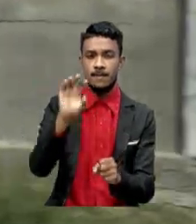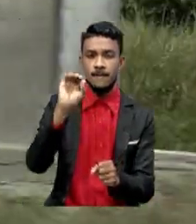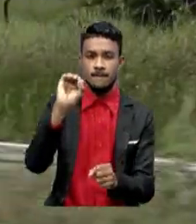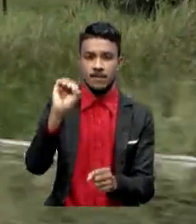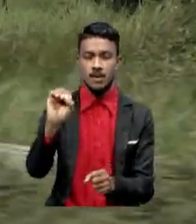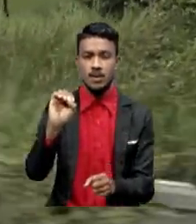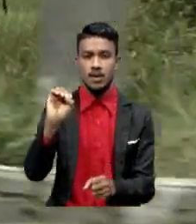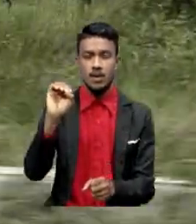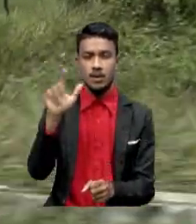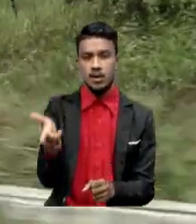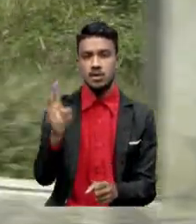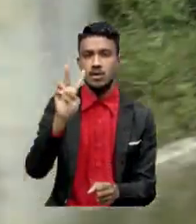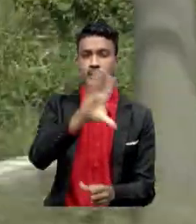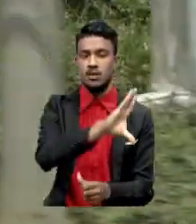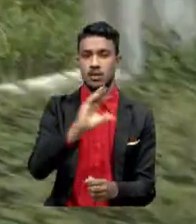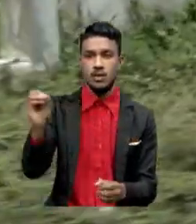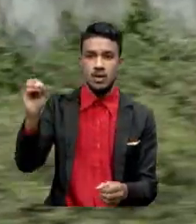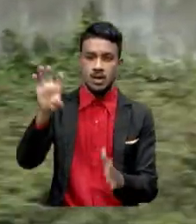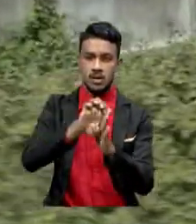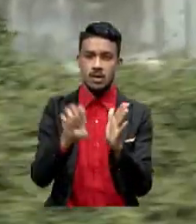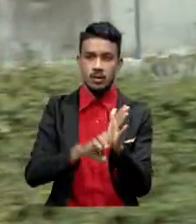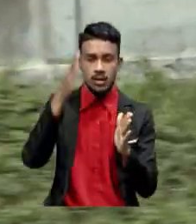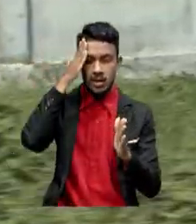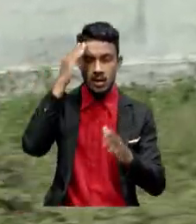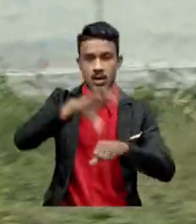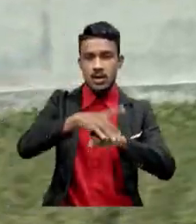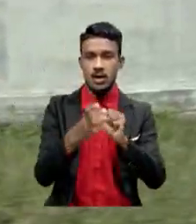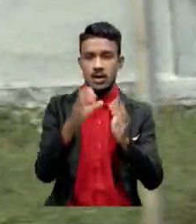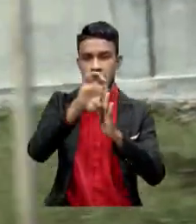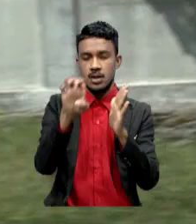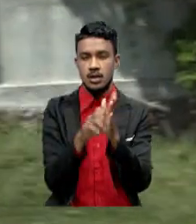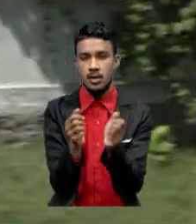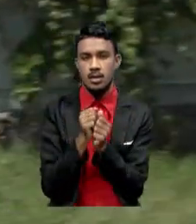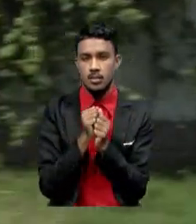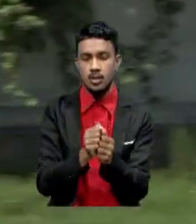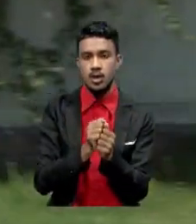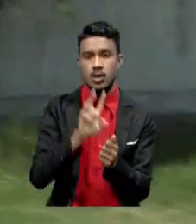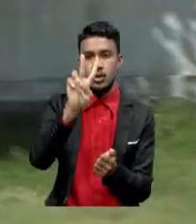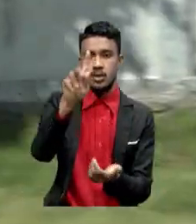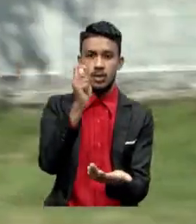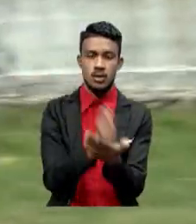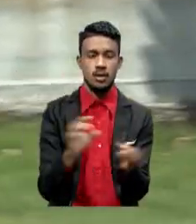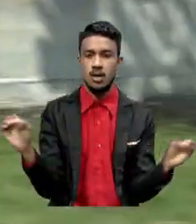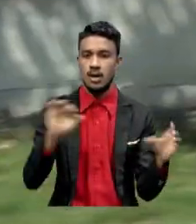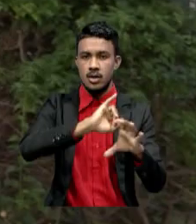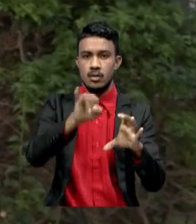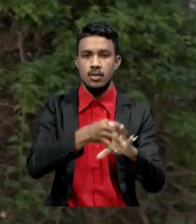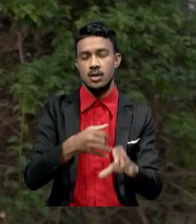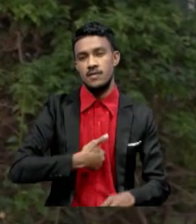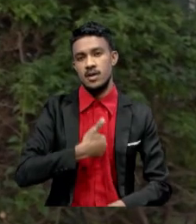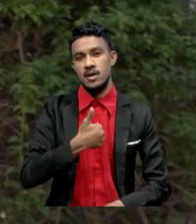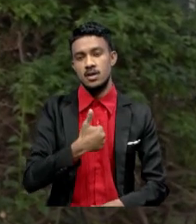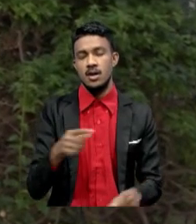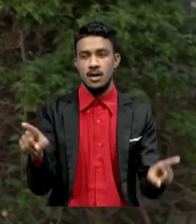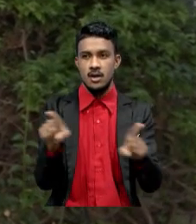estado consegue recolher receitas husi arrendamento ra estado hamutuk tokon rua racing la inclui dívidas.